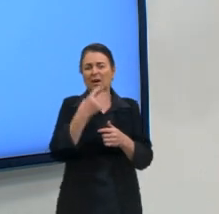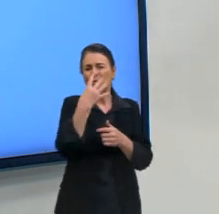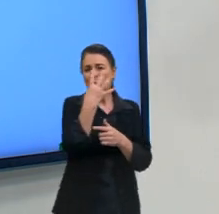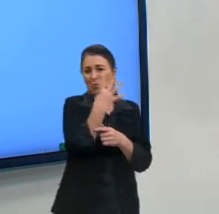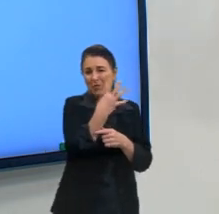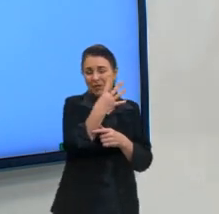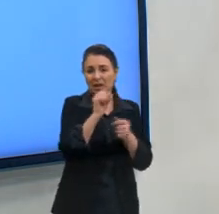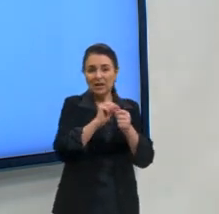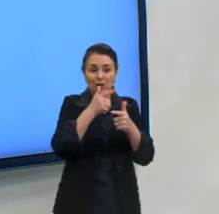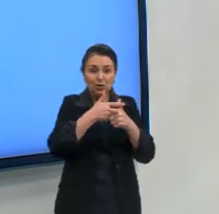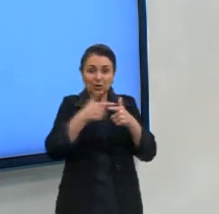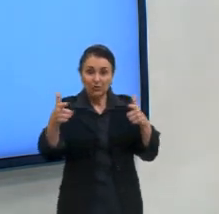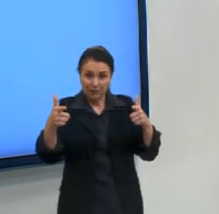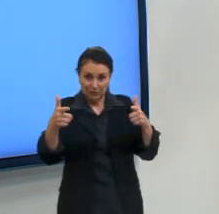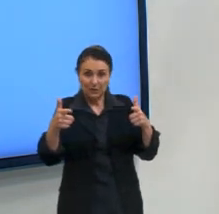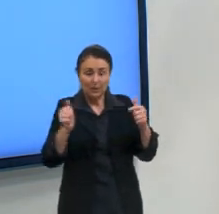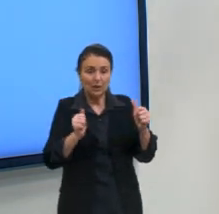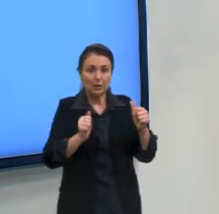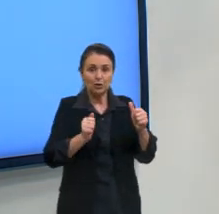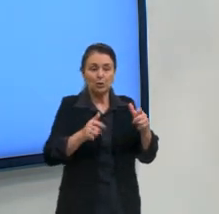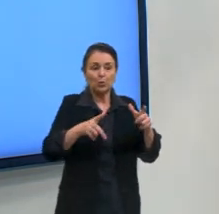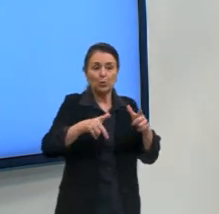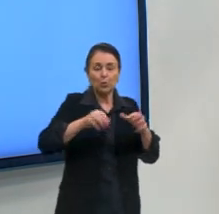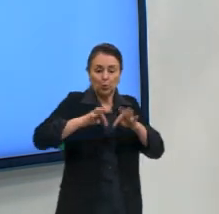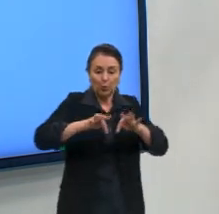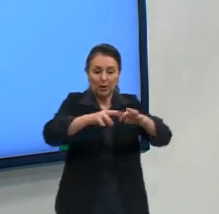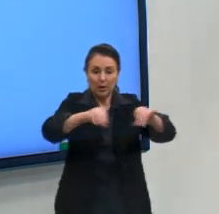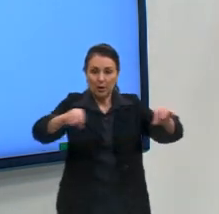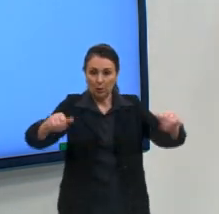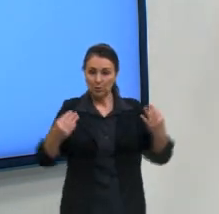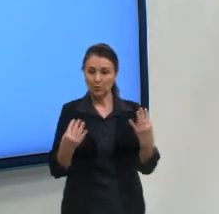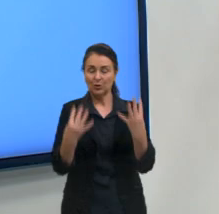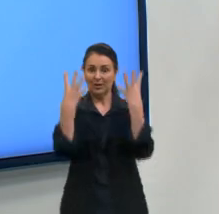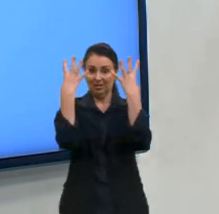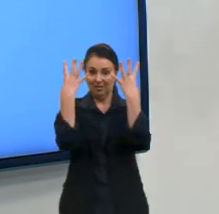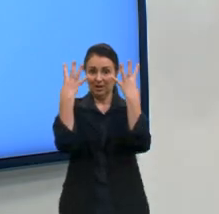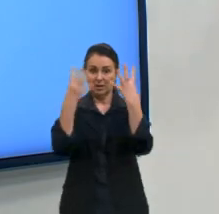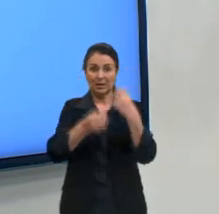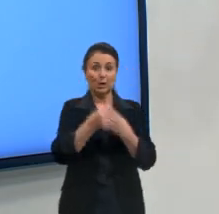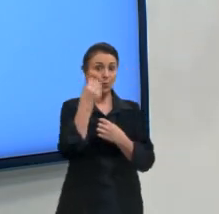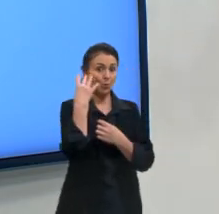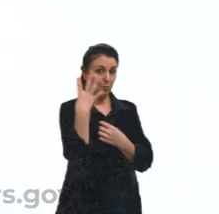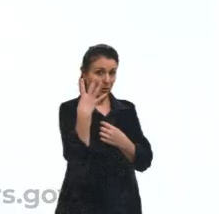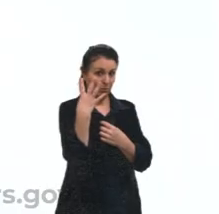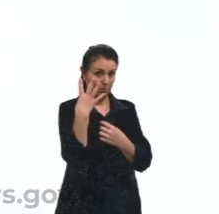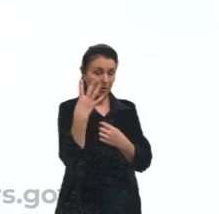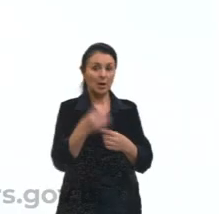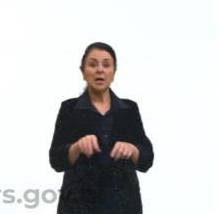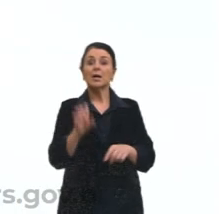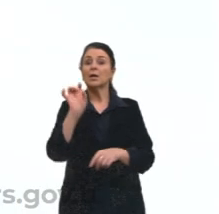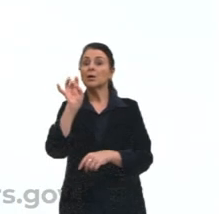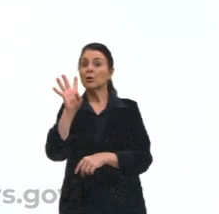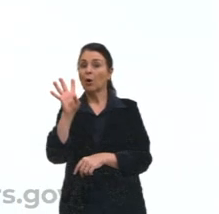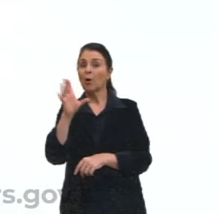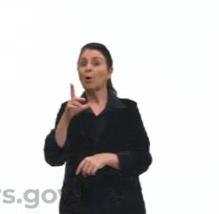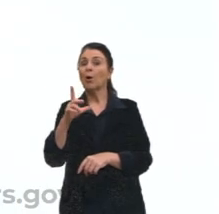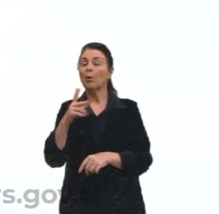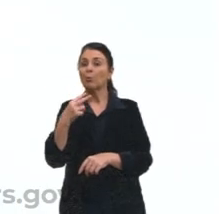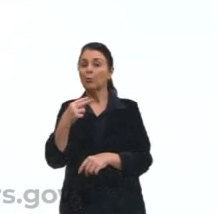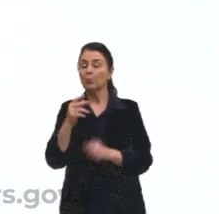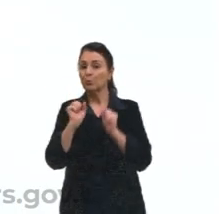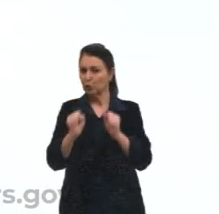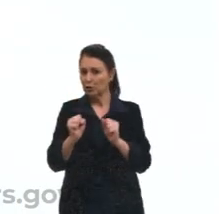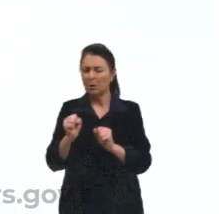tribos ele divide o território atendente 54 um acordo com a renda clístenes vai dividir o território em